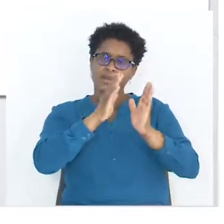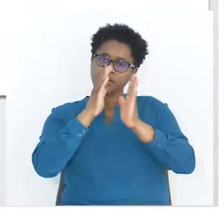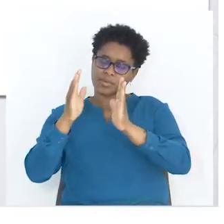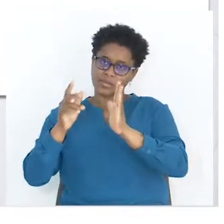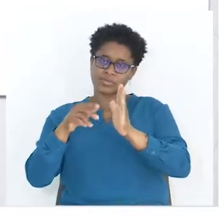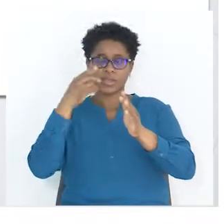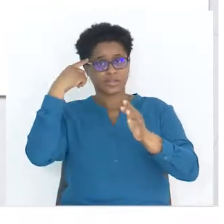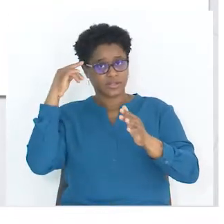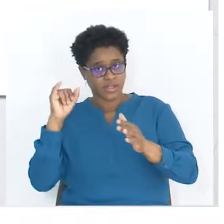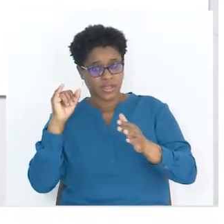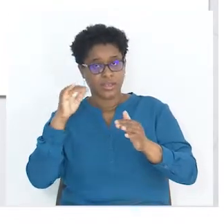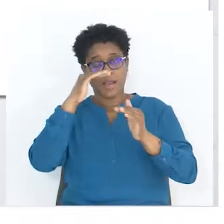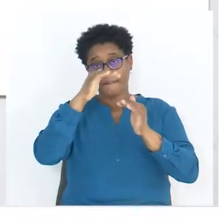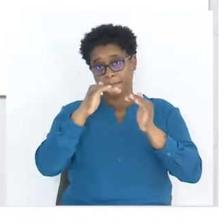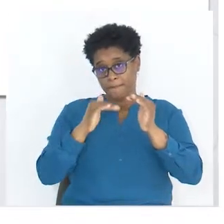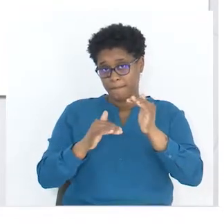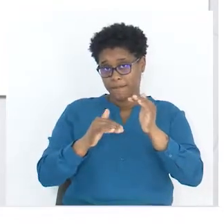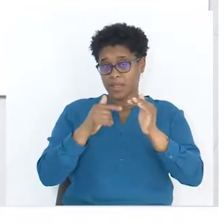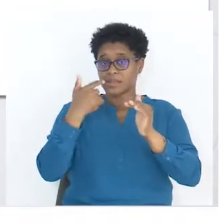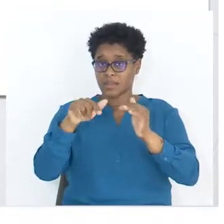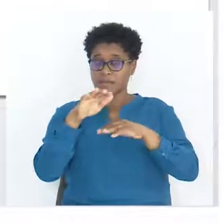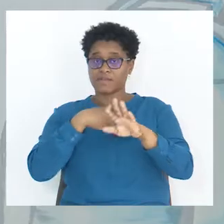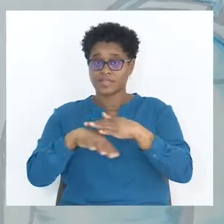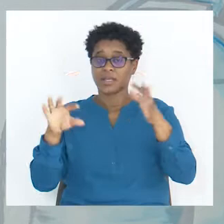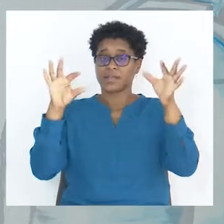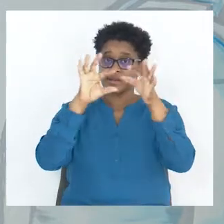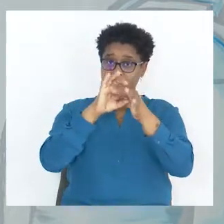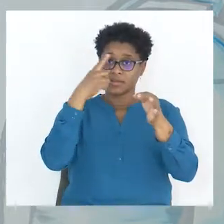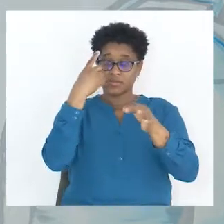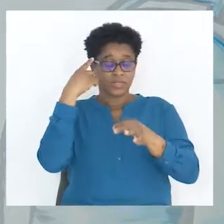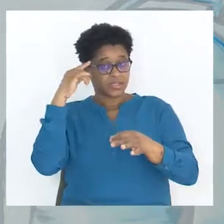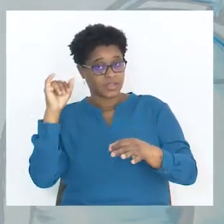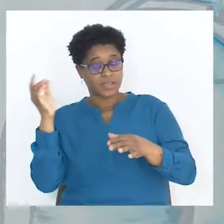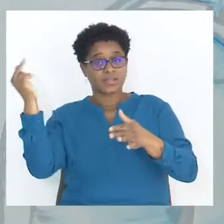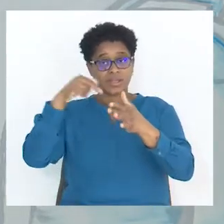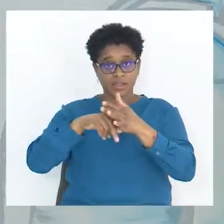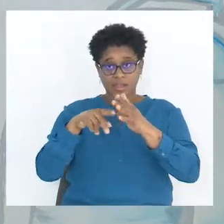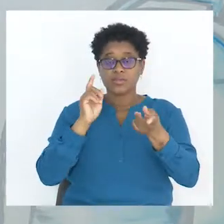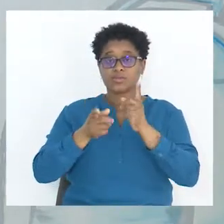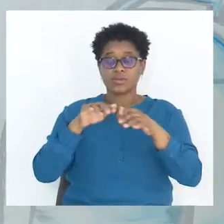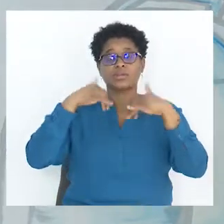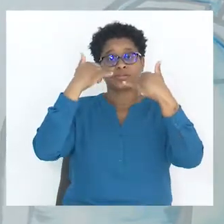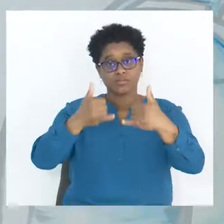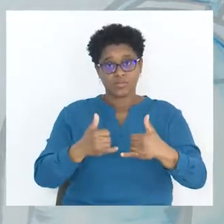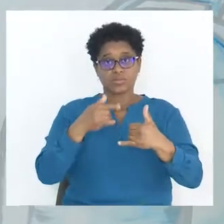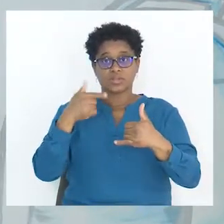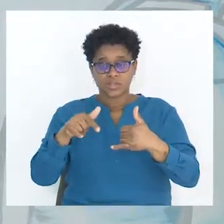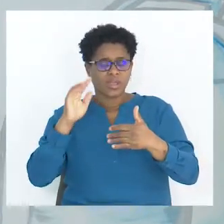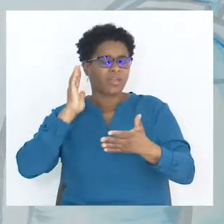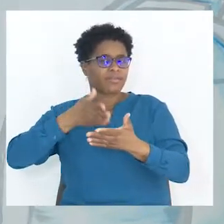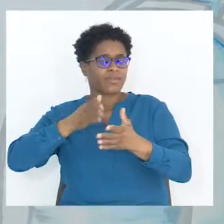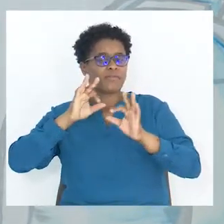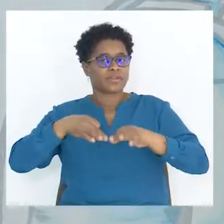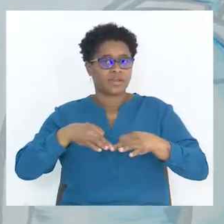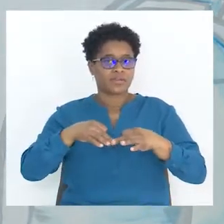Encadeamento entre as ideias partes. Portanto, tens que fazer a ligação de uma ideia que está logo à entrada, aquilo que está a seguir, até a ideia